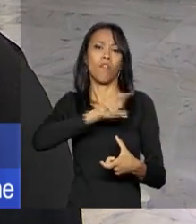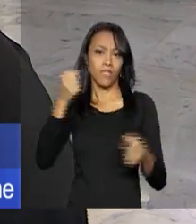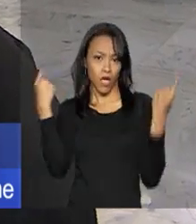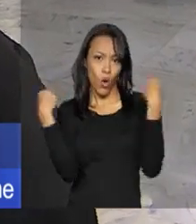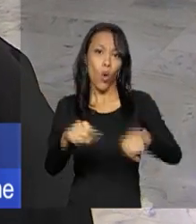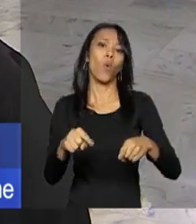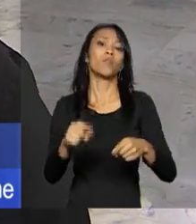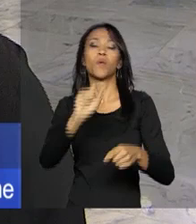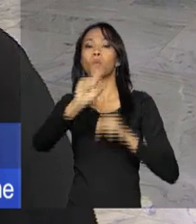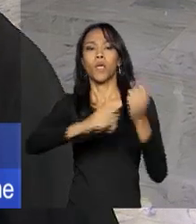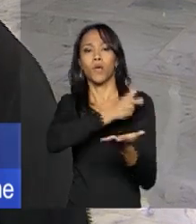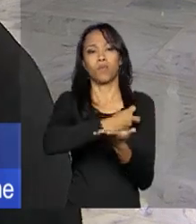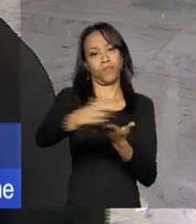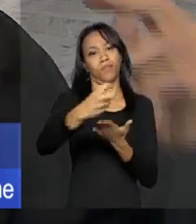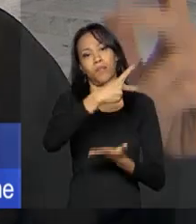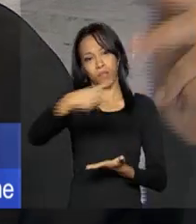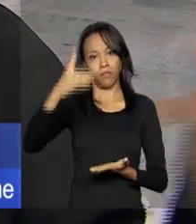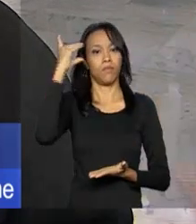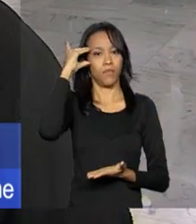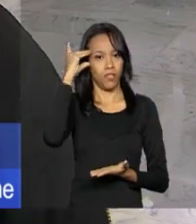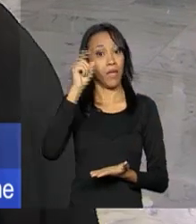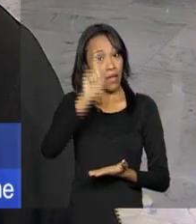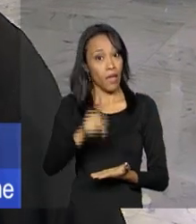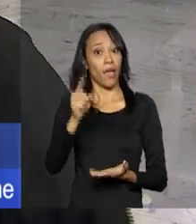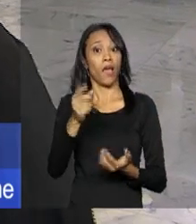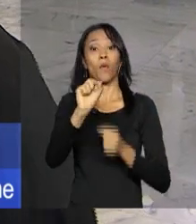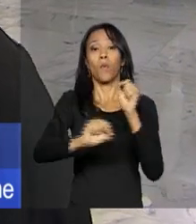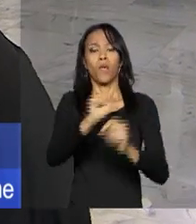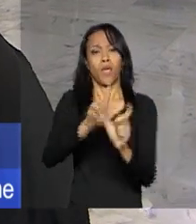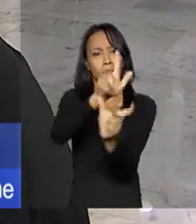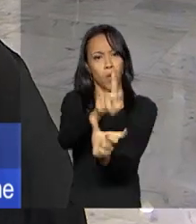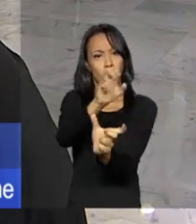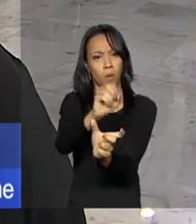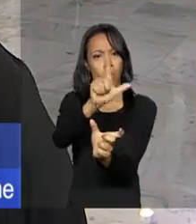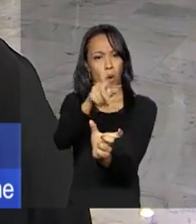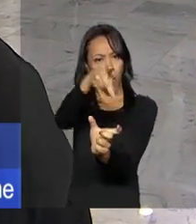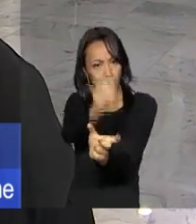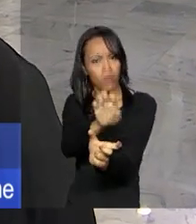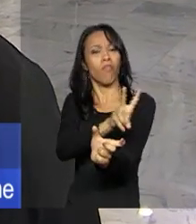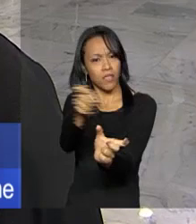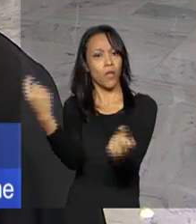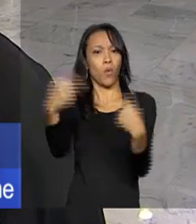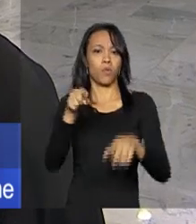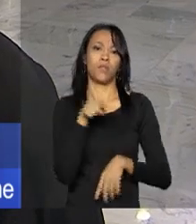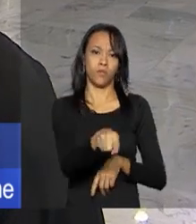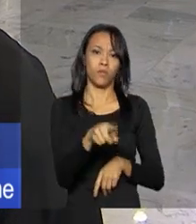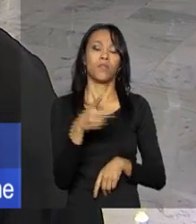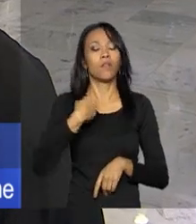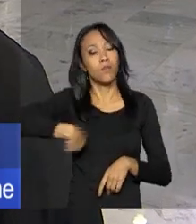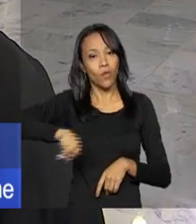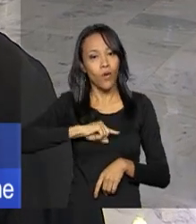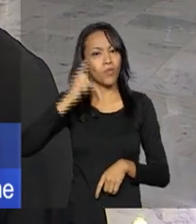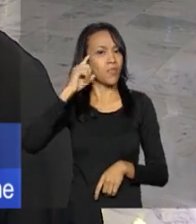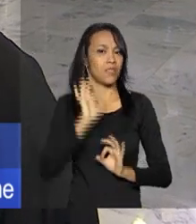contra um golpe né maquiado de de votação democrática então nós estamos bem